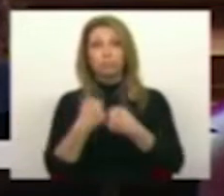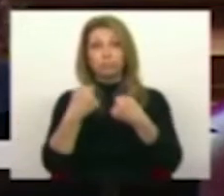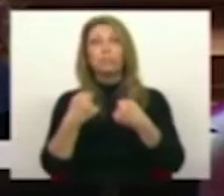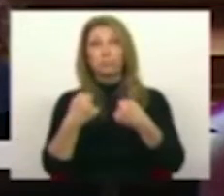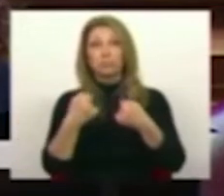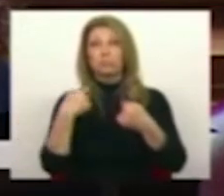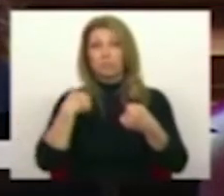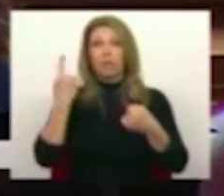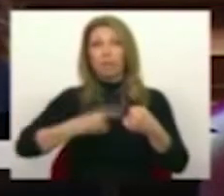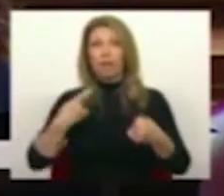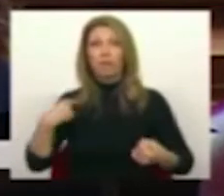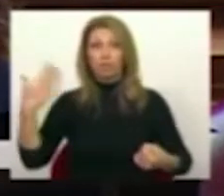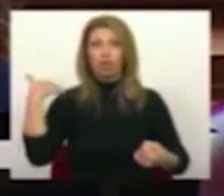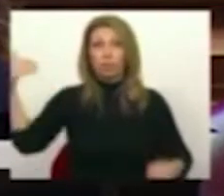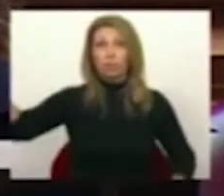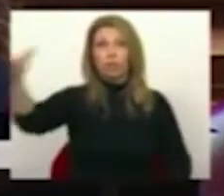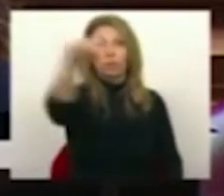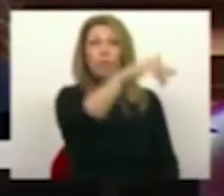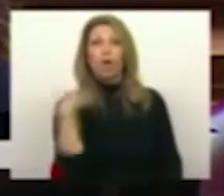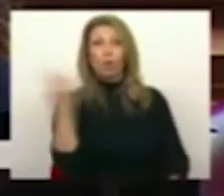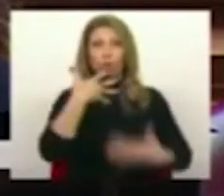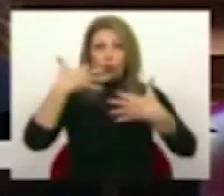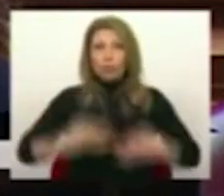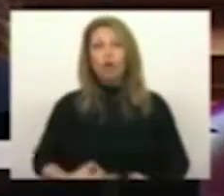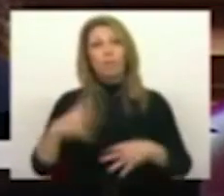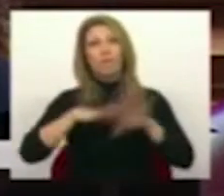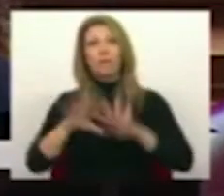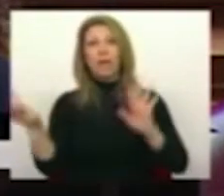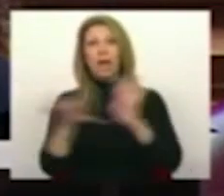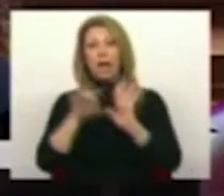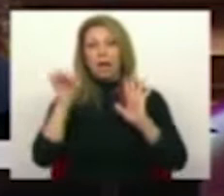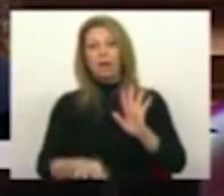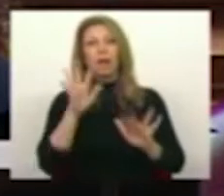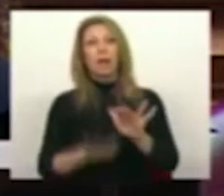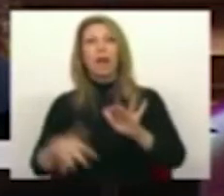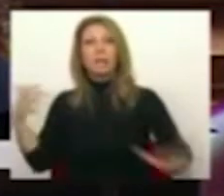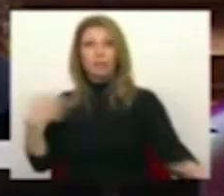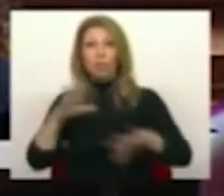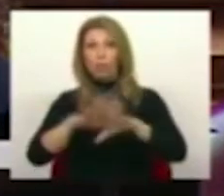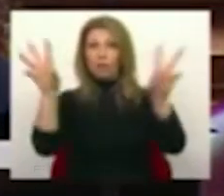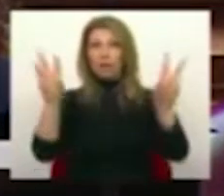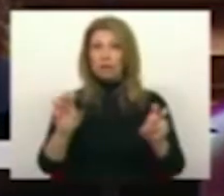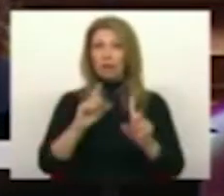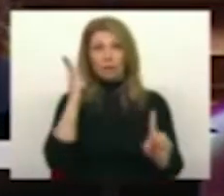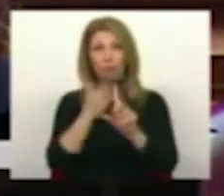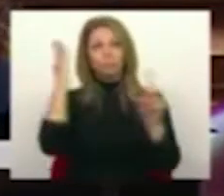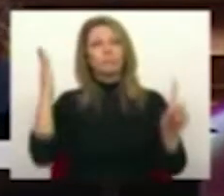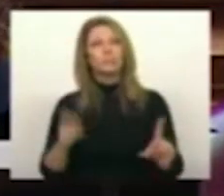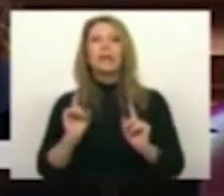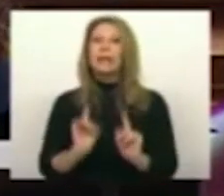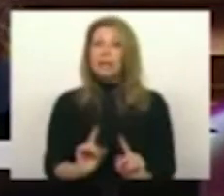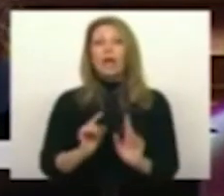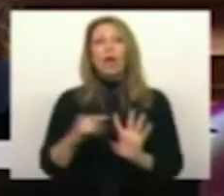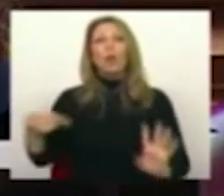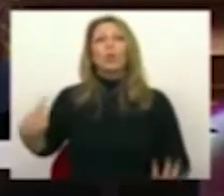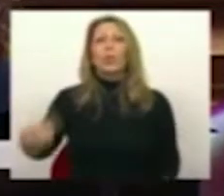e trazermos para esta Assembleia legislação em concreto. E é nesse sentido que começava a minha intervenção, Sr. Primeiro-Ministro. A cada dia, a cada notícia,